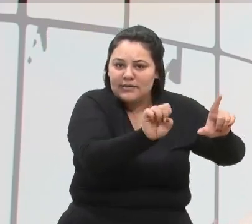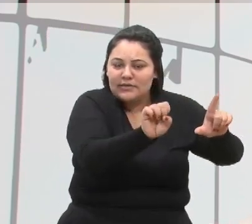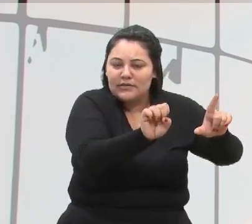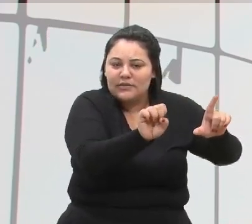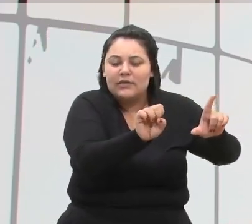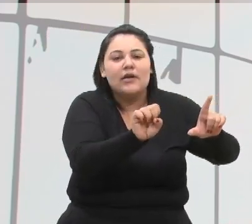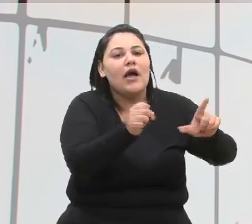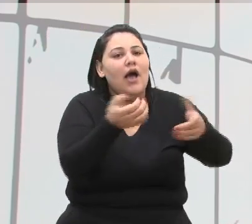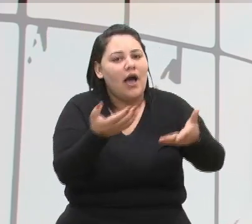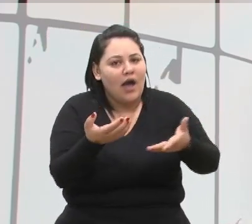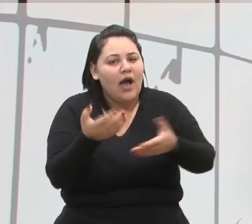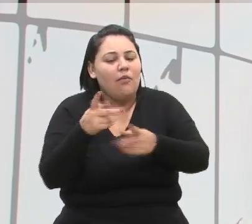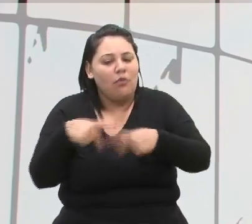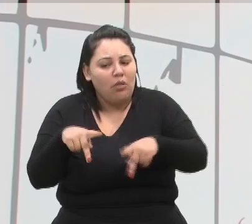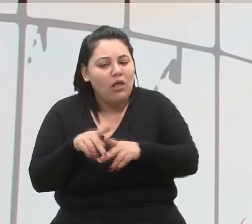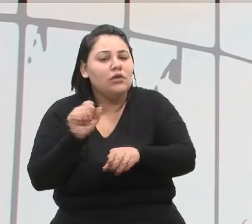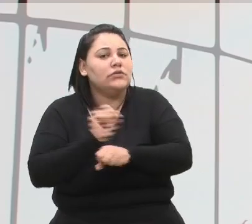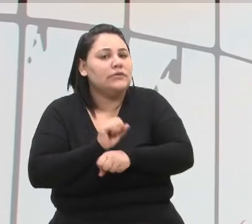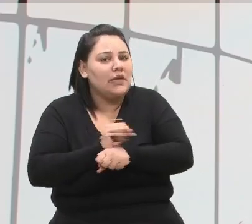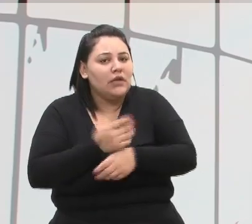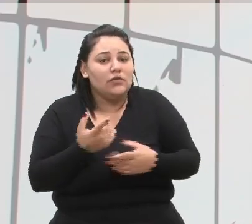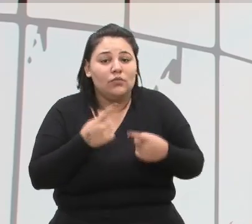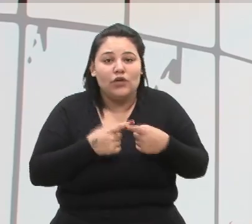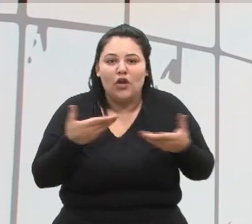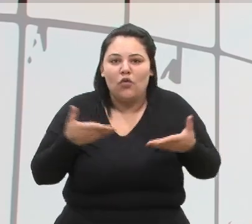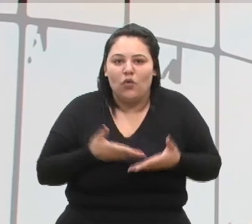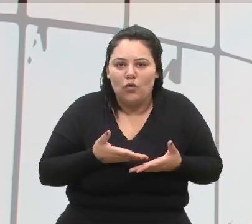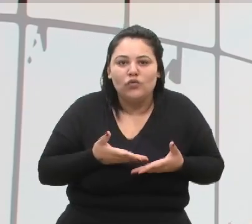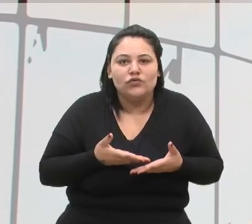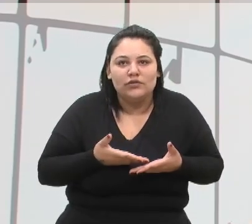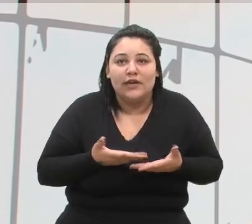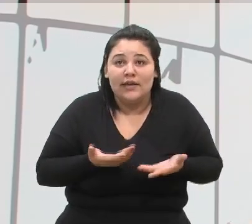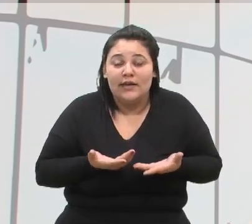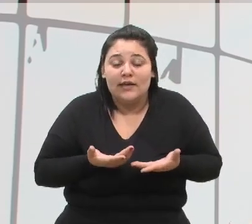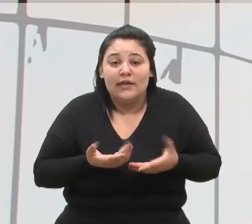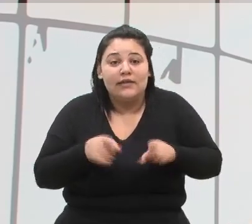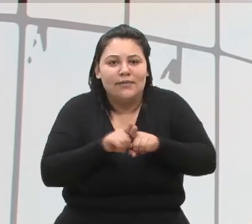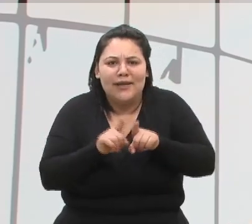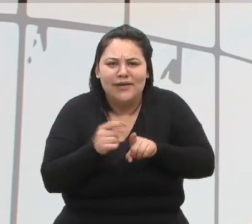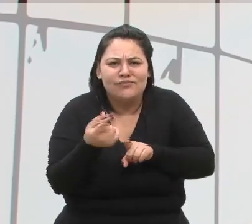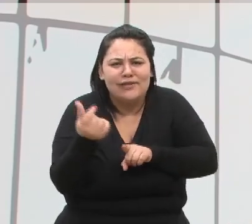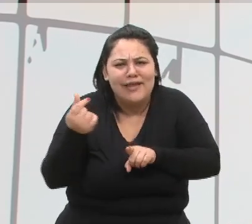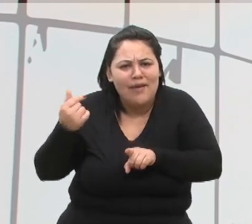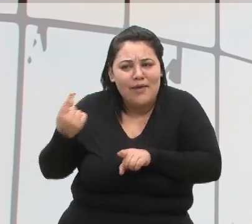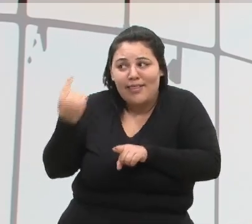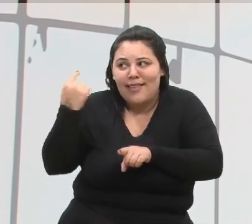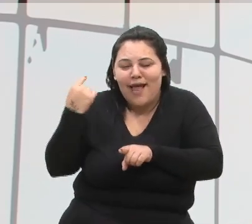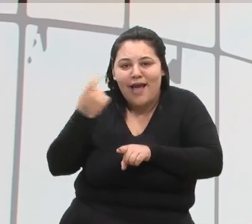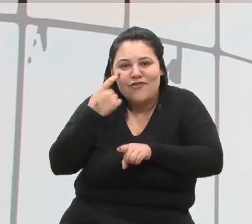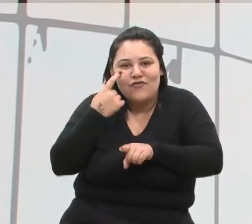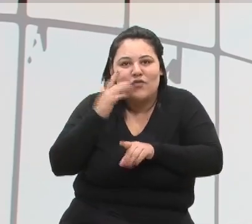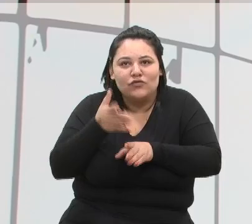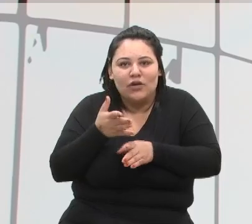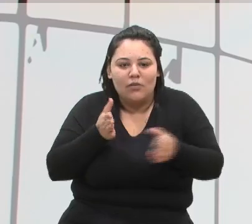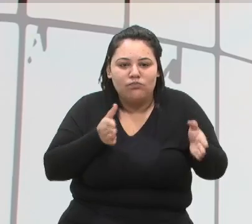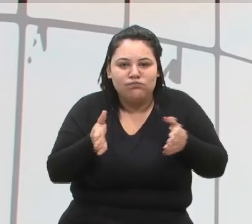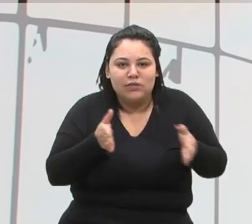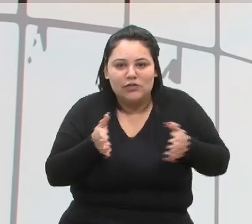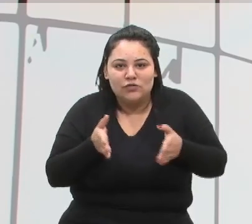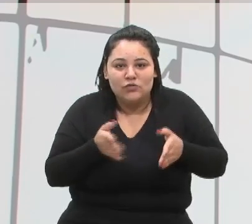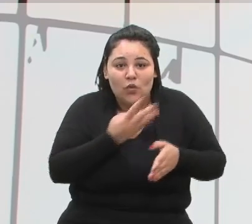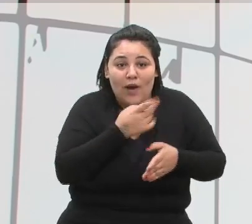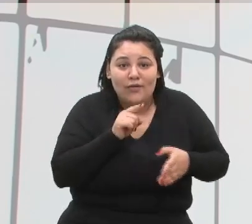porque hoje, logo ali atrás, nós vivíamos num momento talvez crucial dentro da nossa cidade, em torno de 4.000